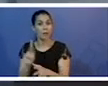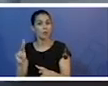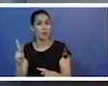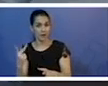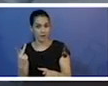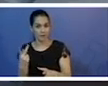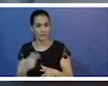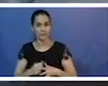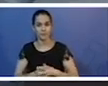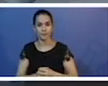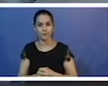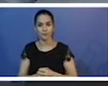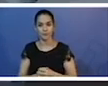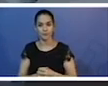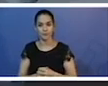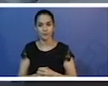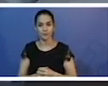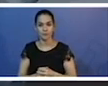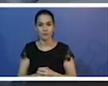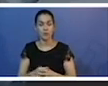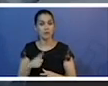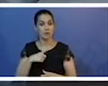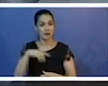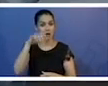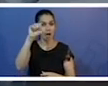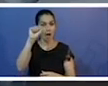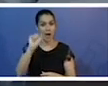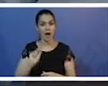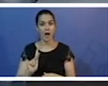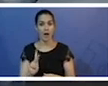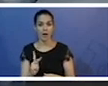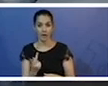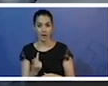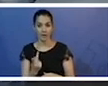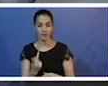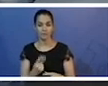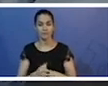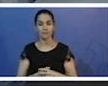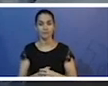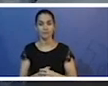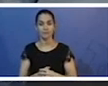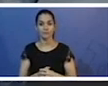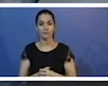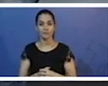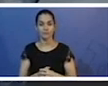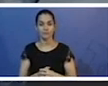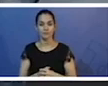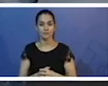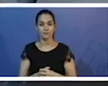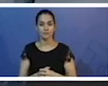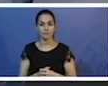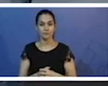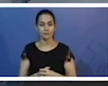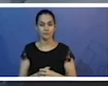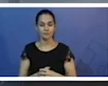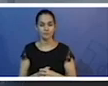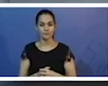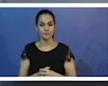termina. Então eu tenho o segmento AH, vai do A ao H.